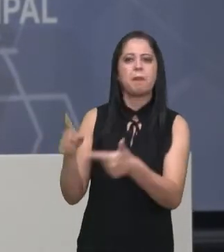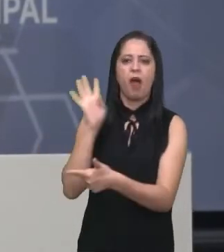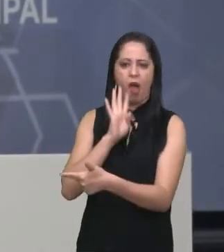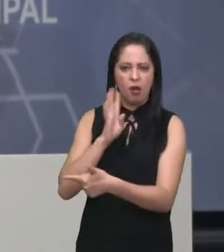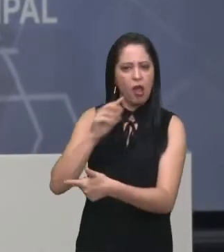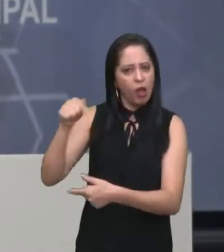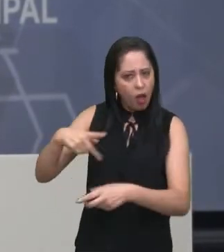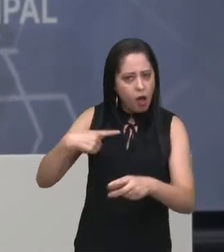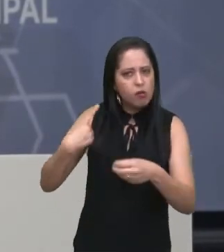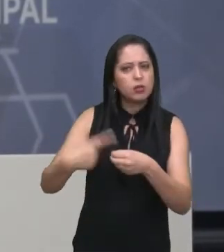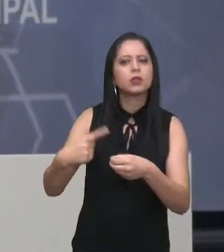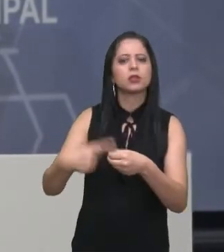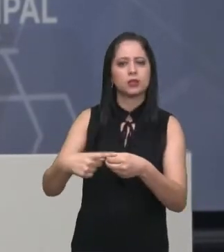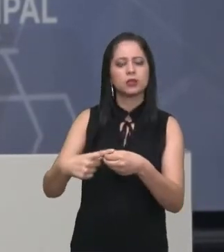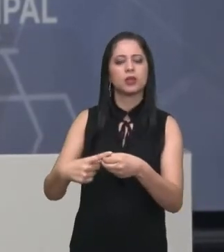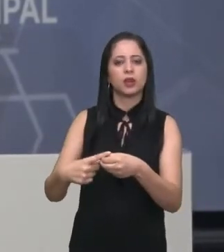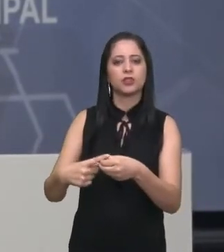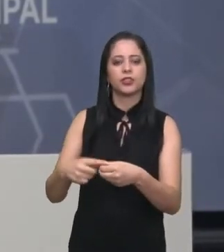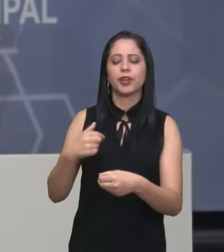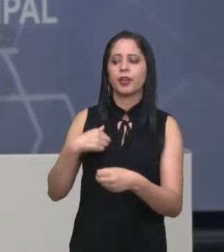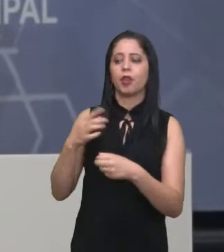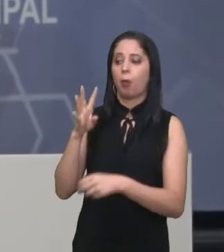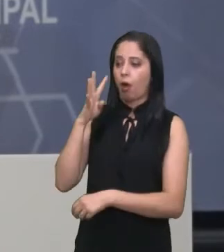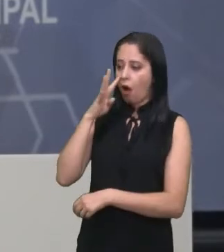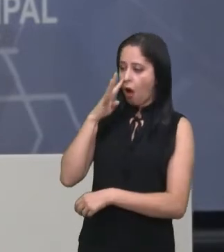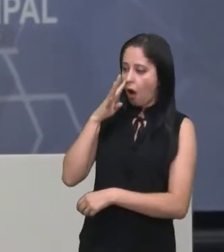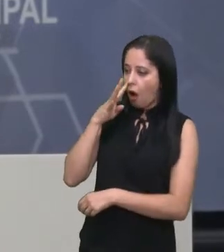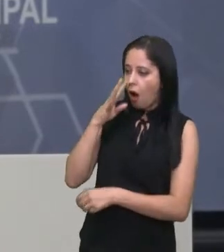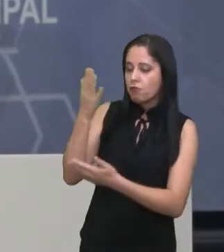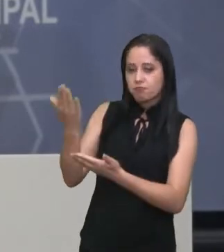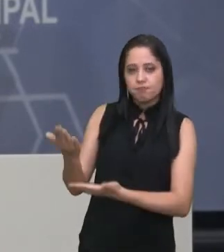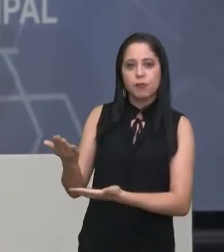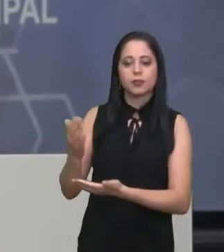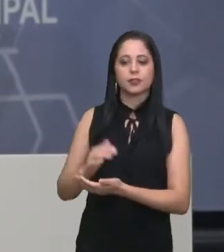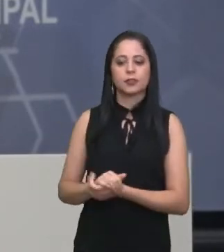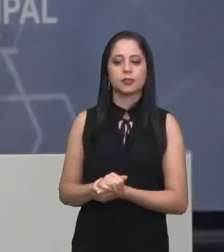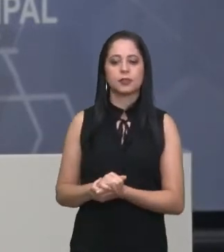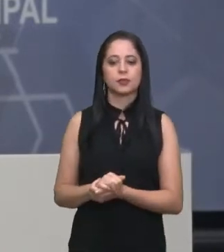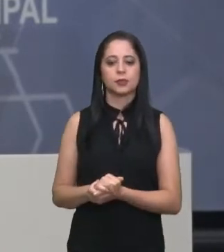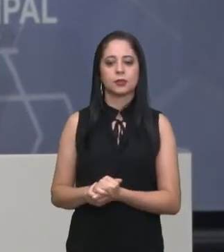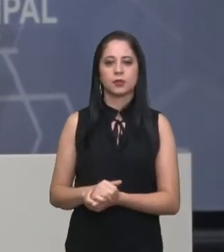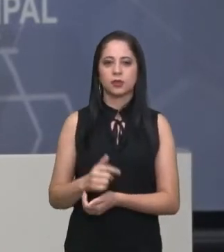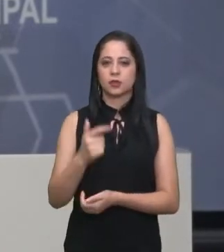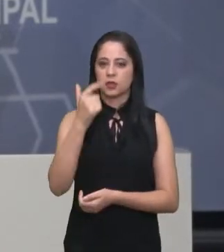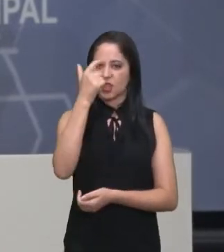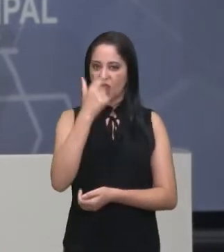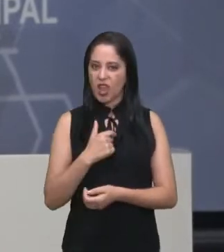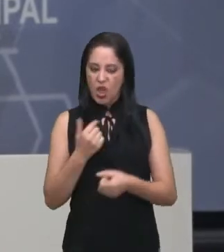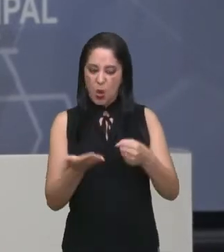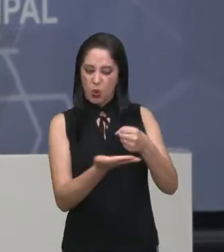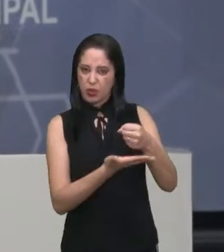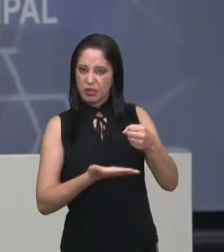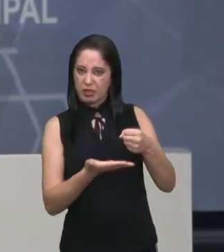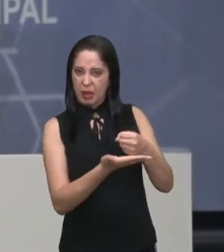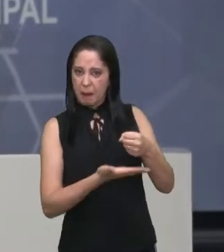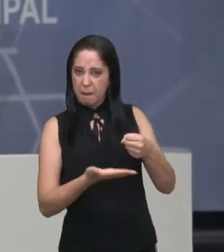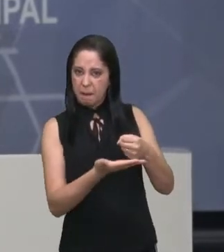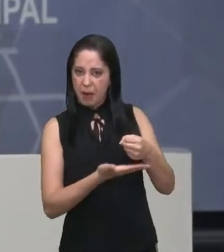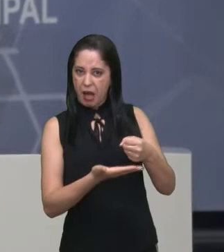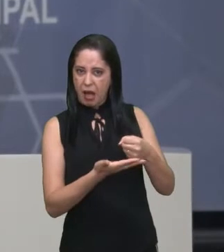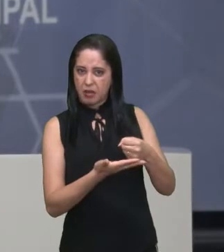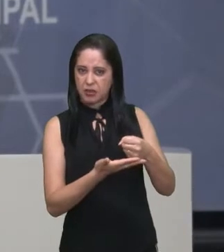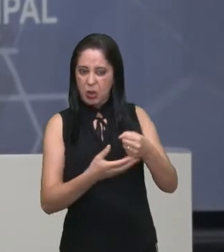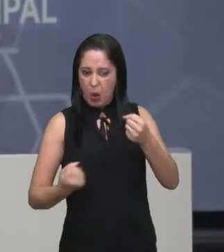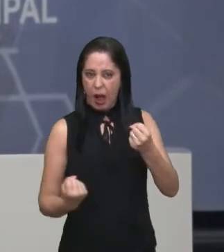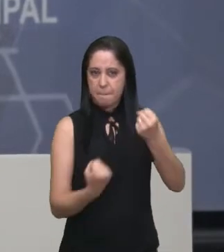cidade e que eu tenho uma admiração por vocês. Eu não sou mais da base do prefeito, não sou mais da base